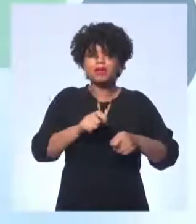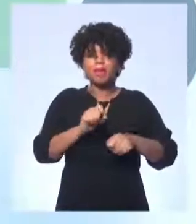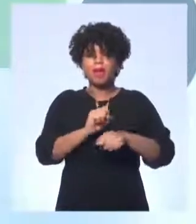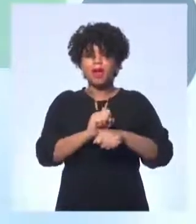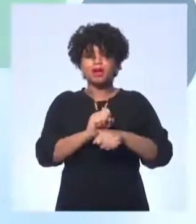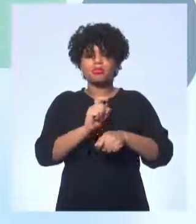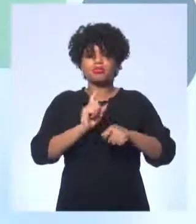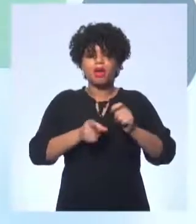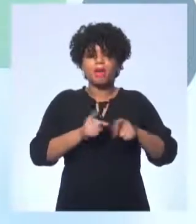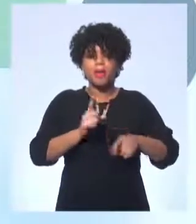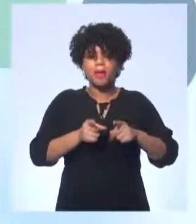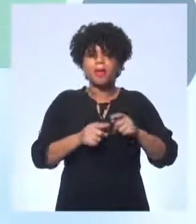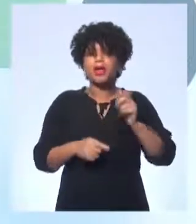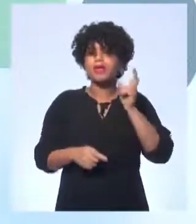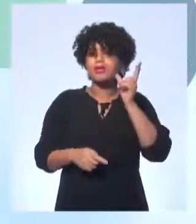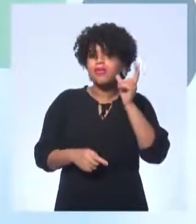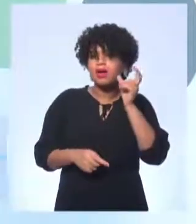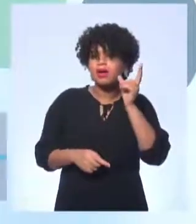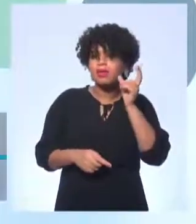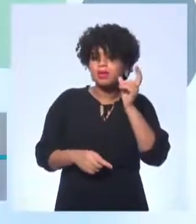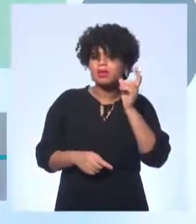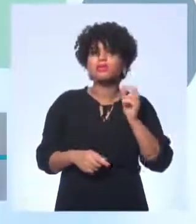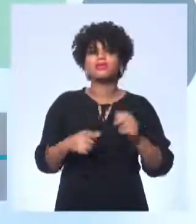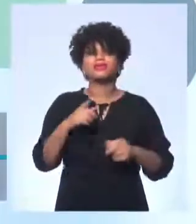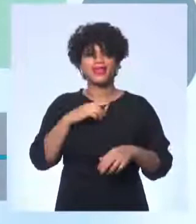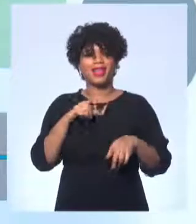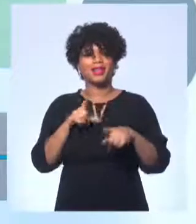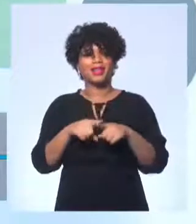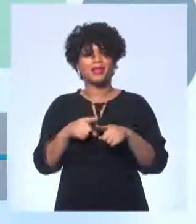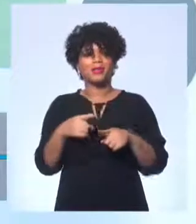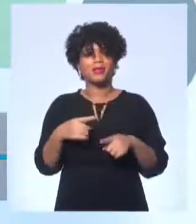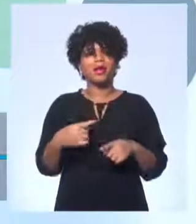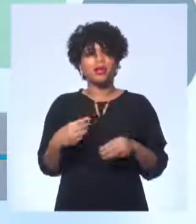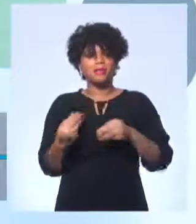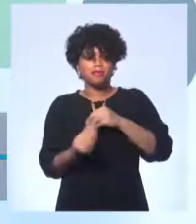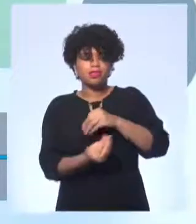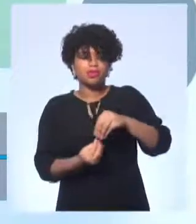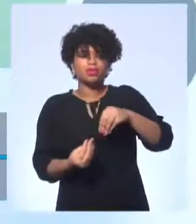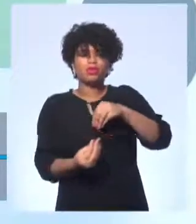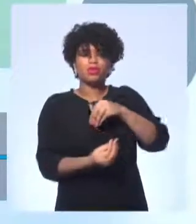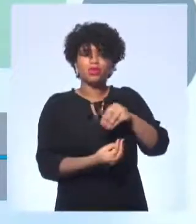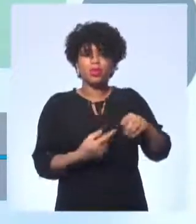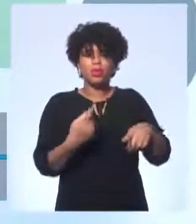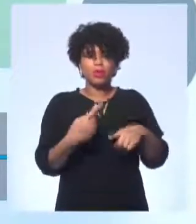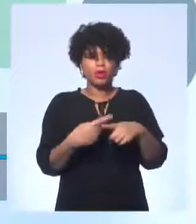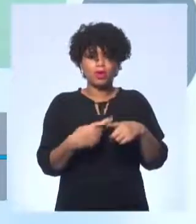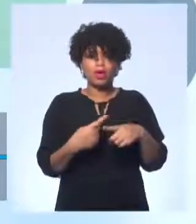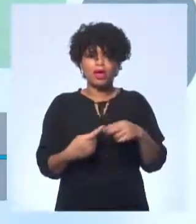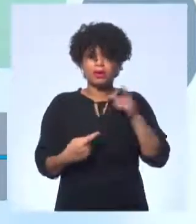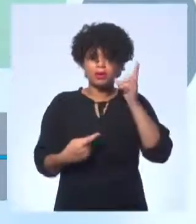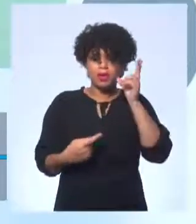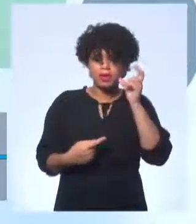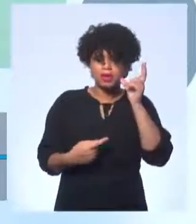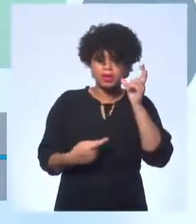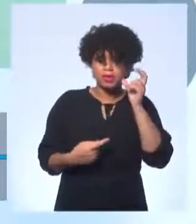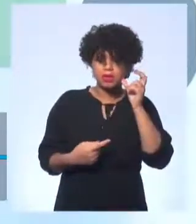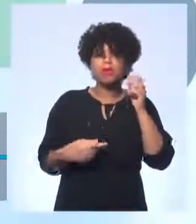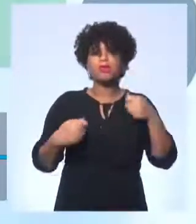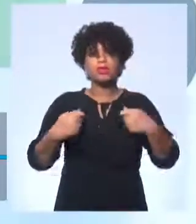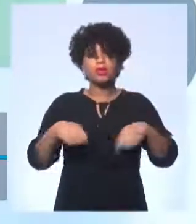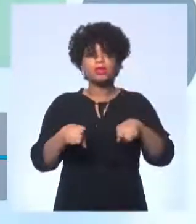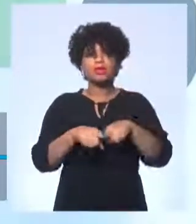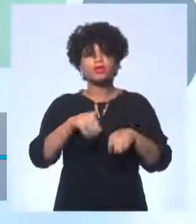ruído. Dentro de uma ausência pode estar contida uma presença e vice-versa. O som não se faz sem silêncios.